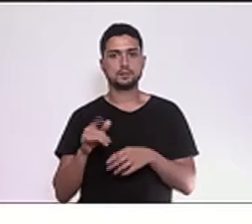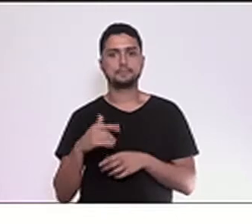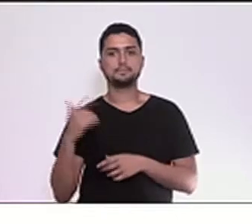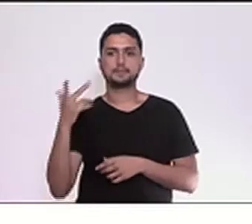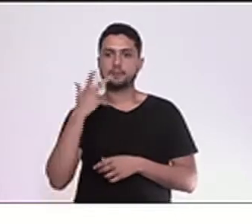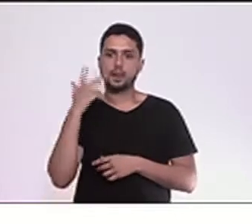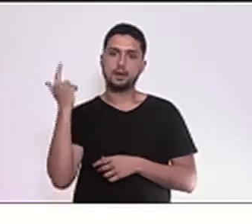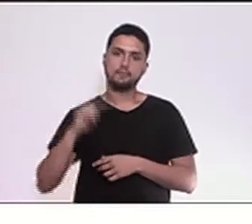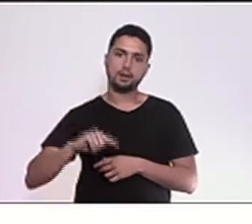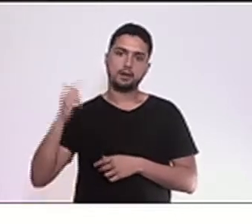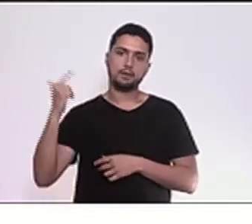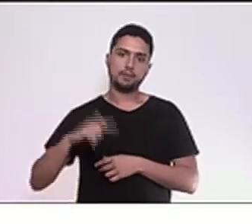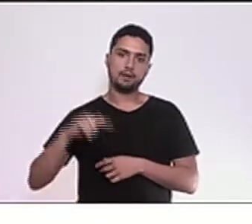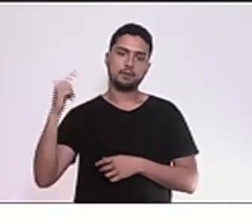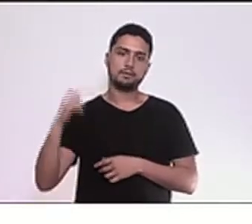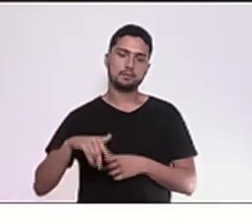repetitivo